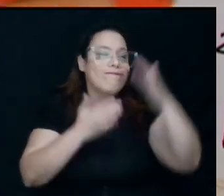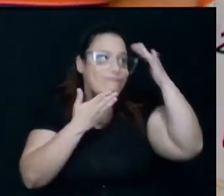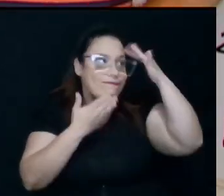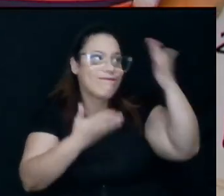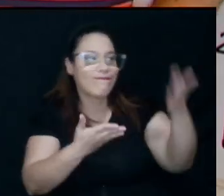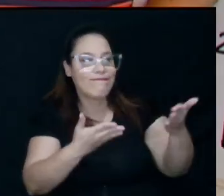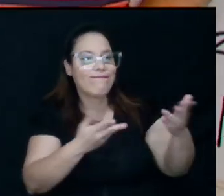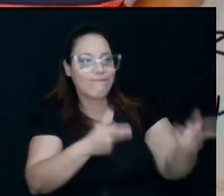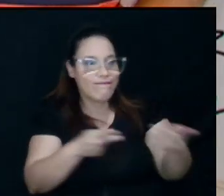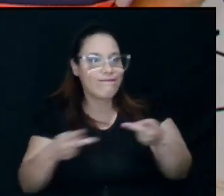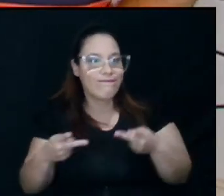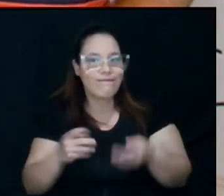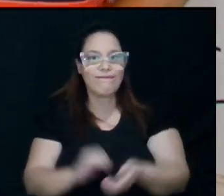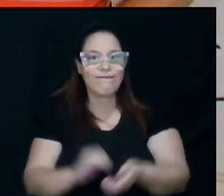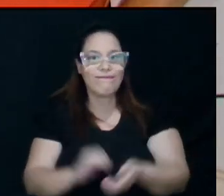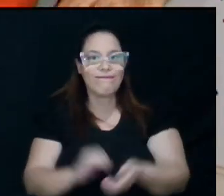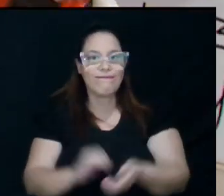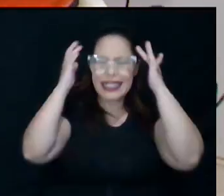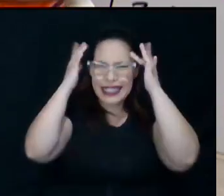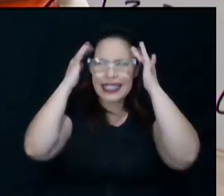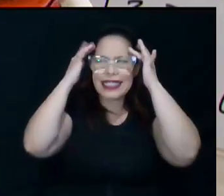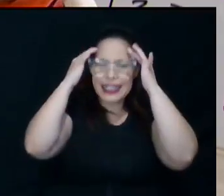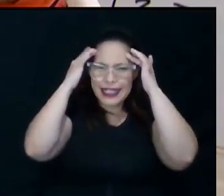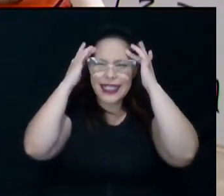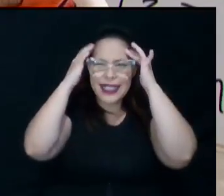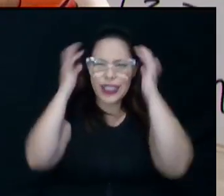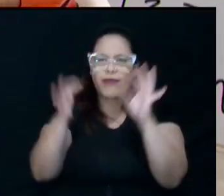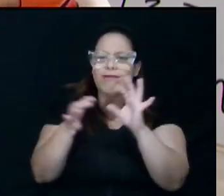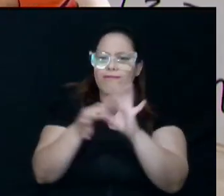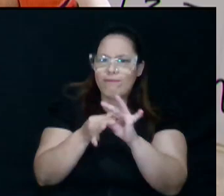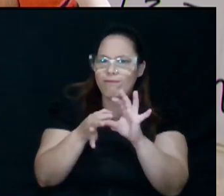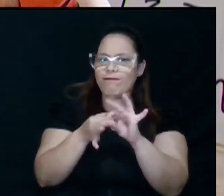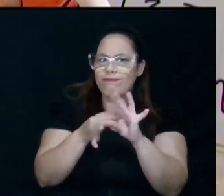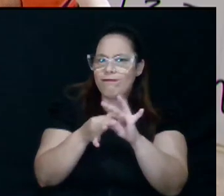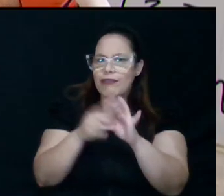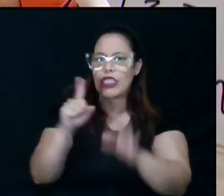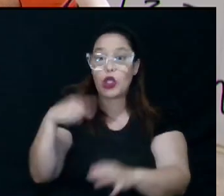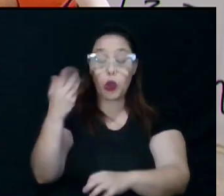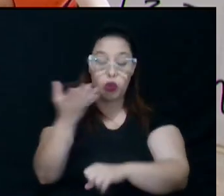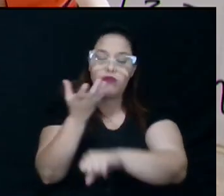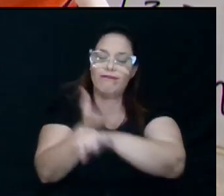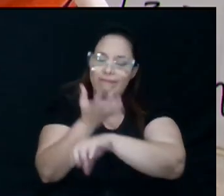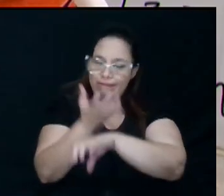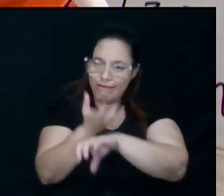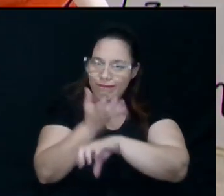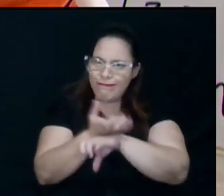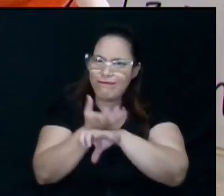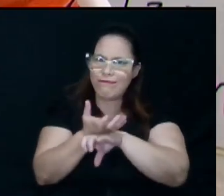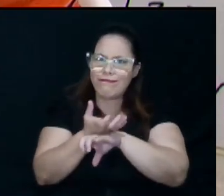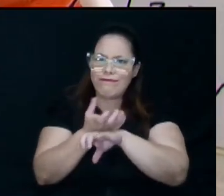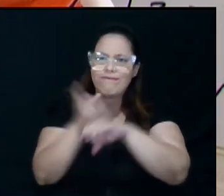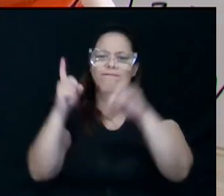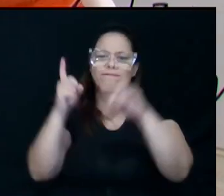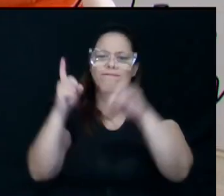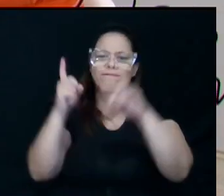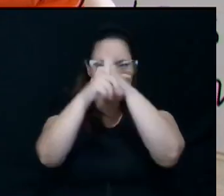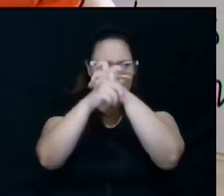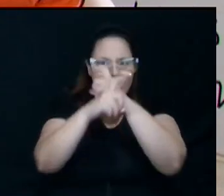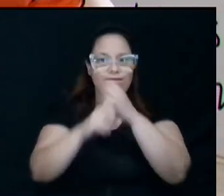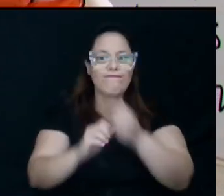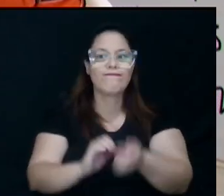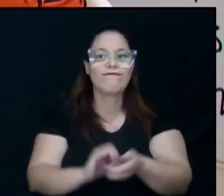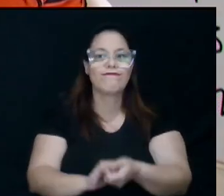A criatividade faz parte dessas e outras disciplinas que são consideradas difíceis. A gente tem sempre